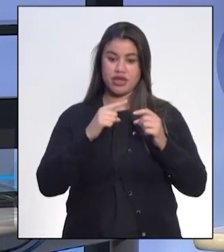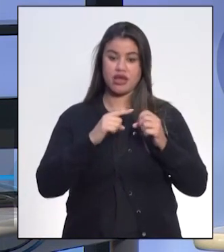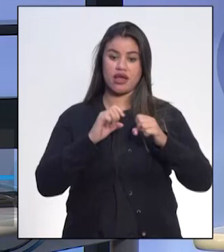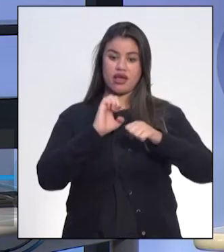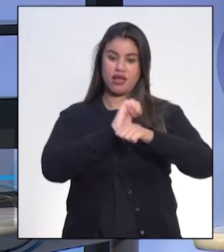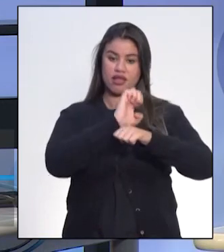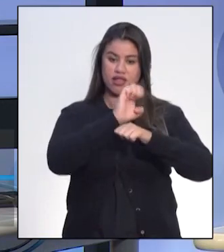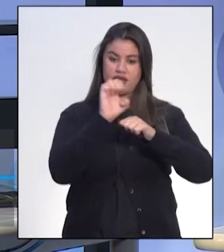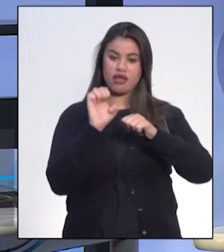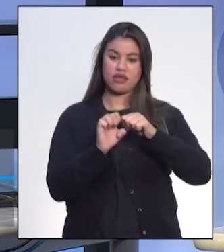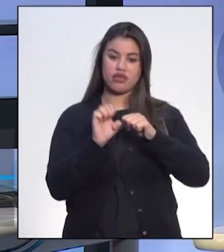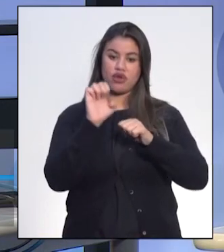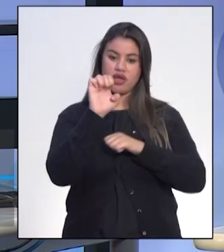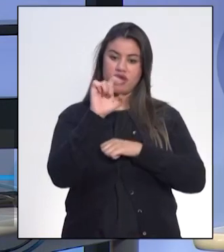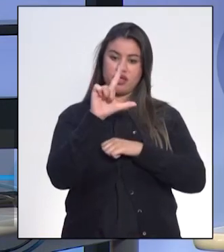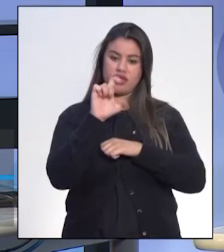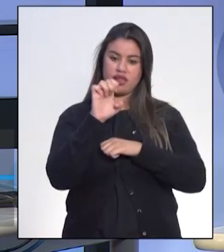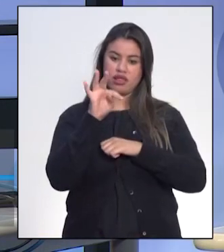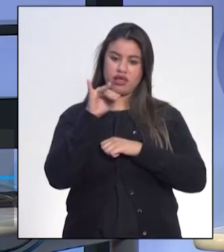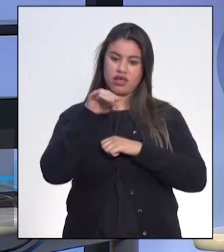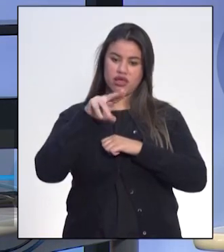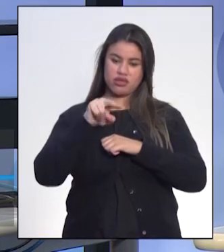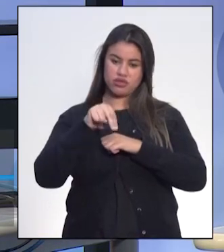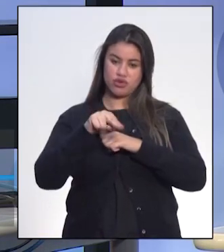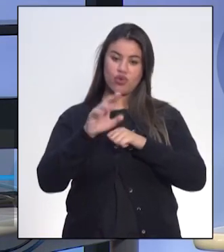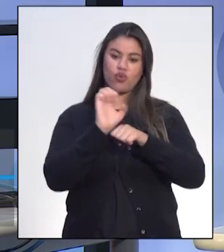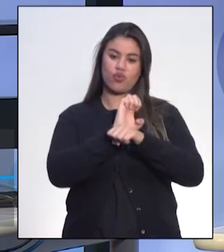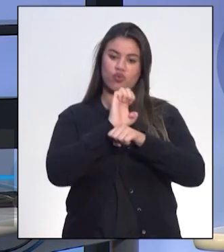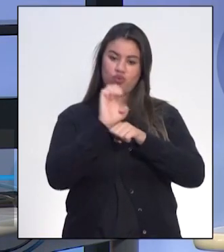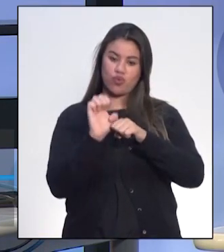ser eletropositivo? É aqueles que querem perder